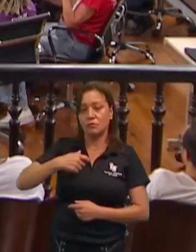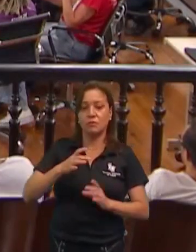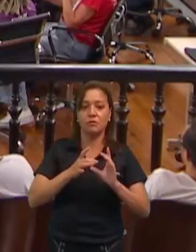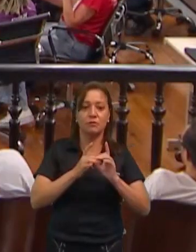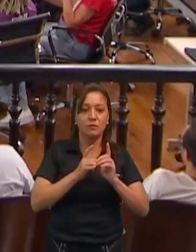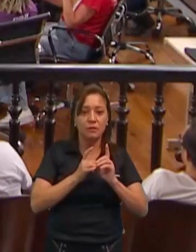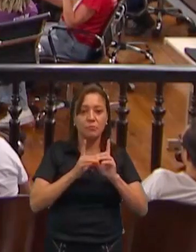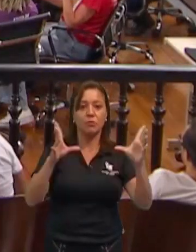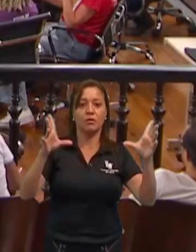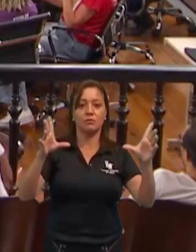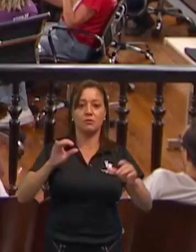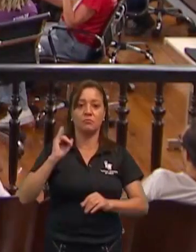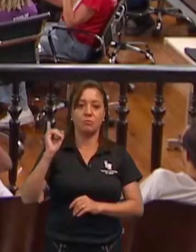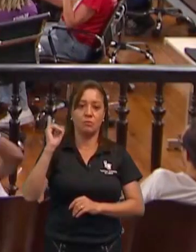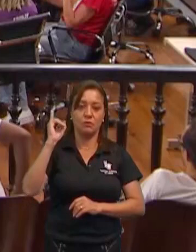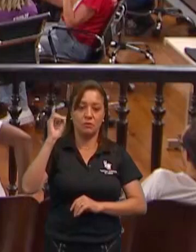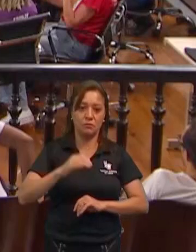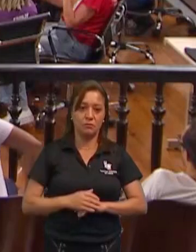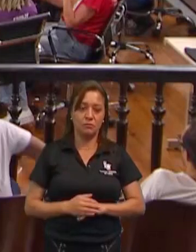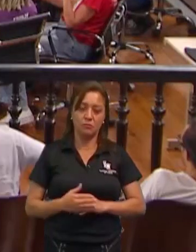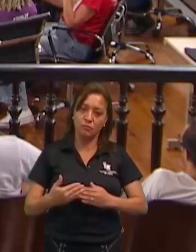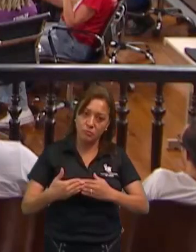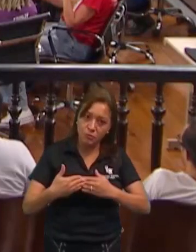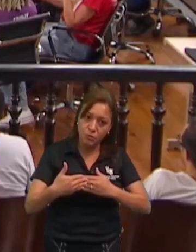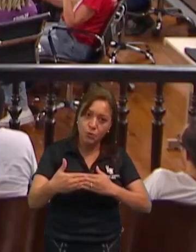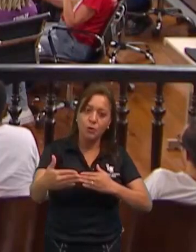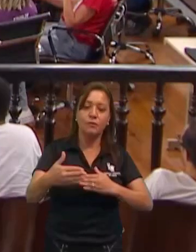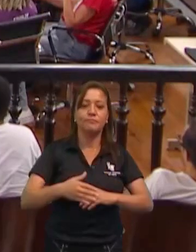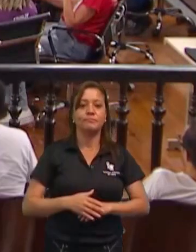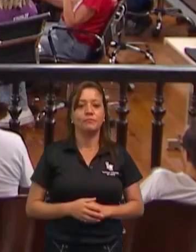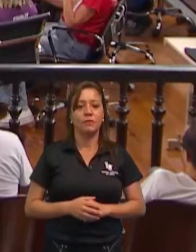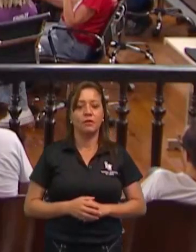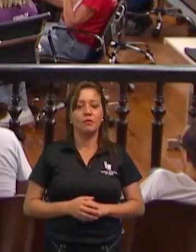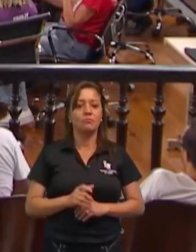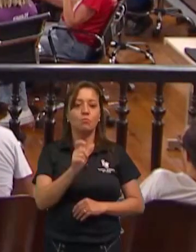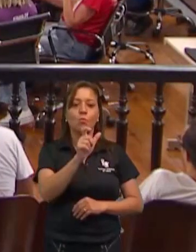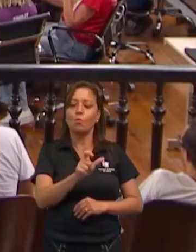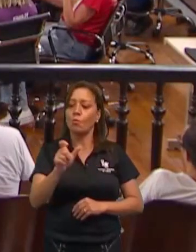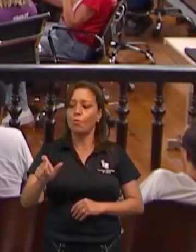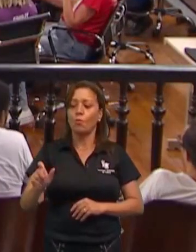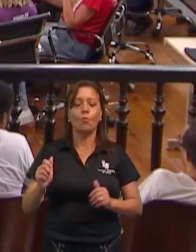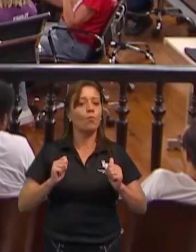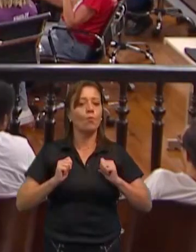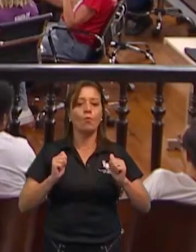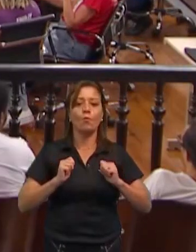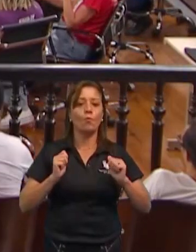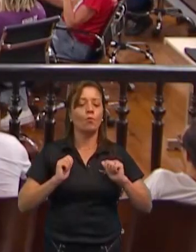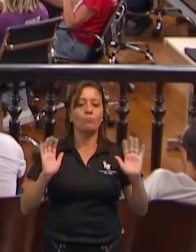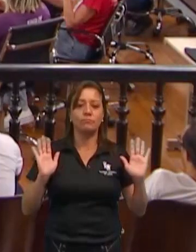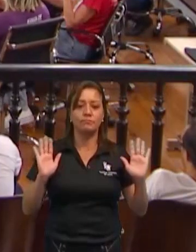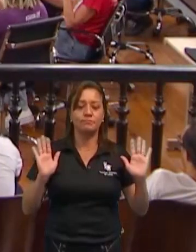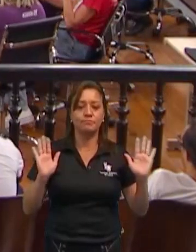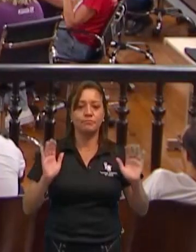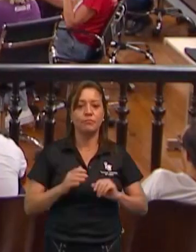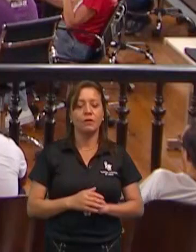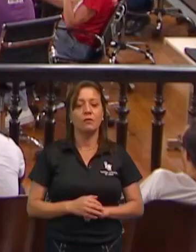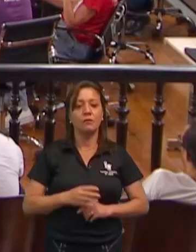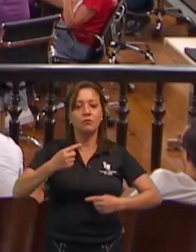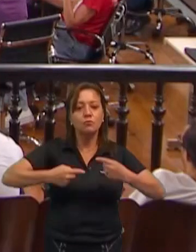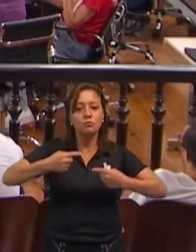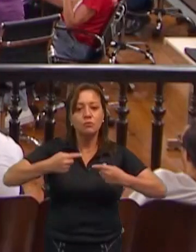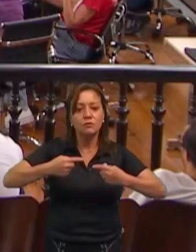isso é muito importante, né? Então, vamos dar sequência aqui, não havendo mais ninguém para se manifestar. O avulso continua aí em